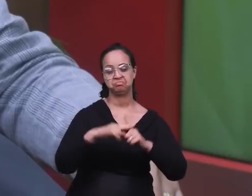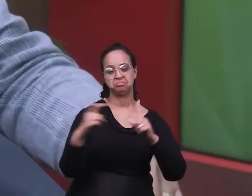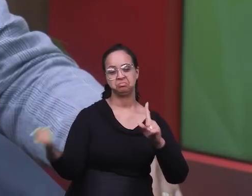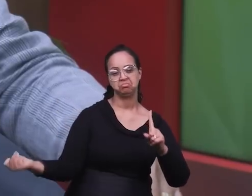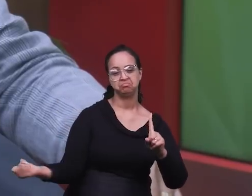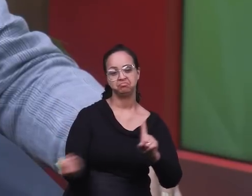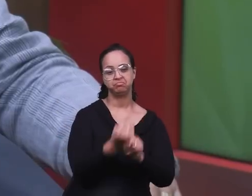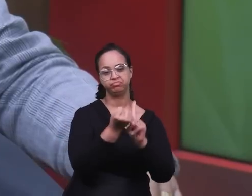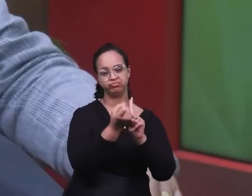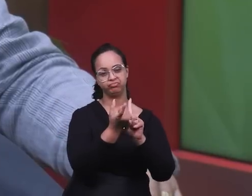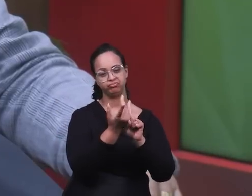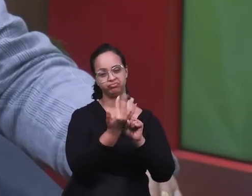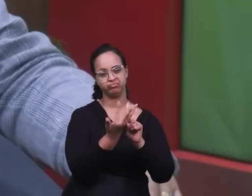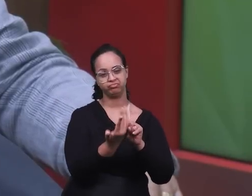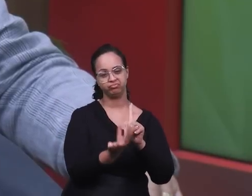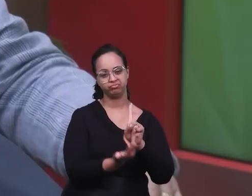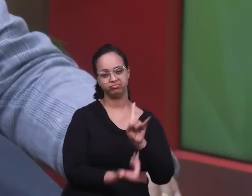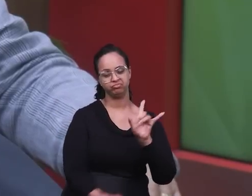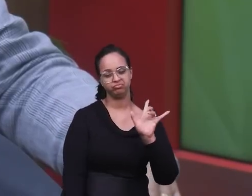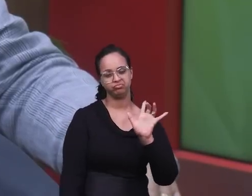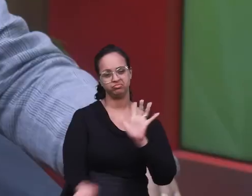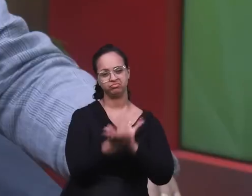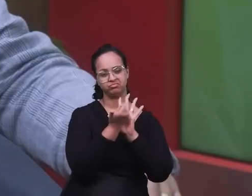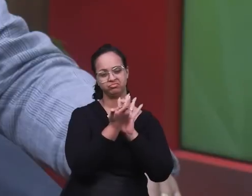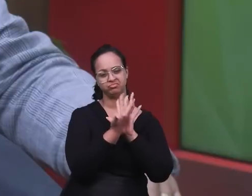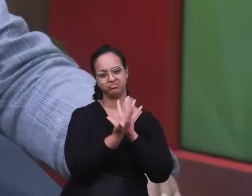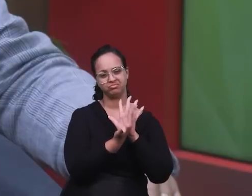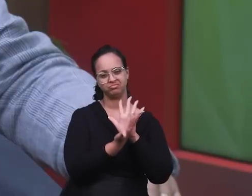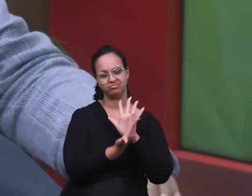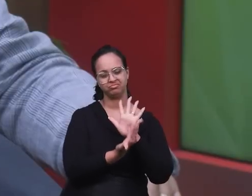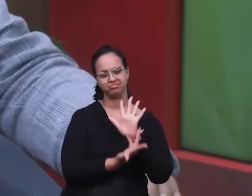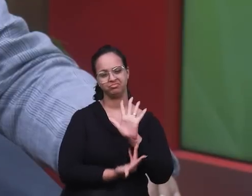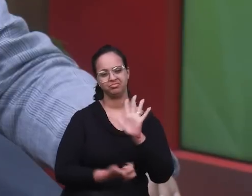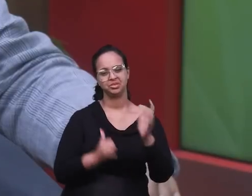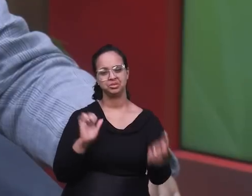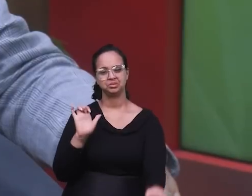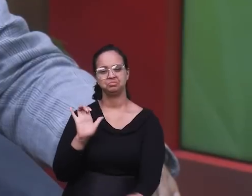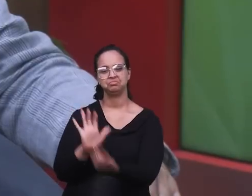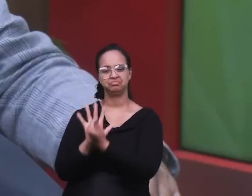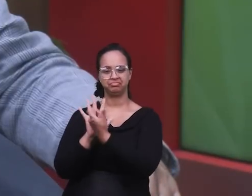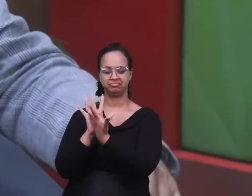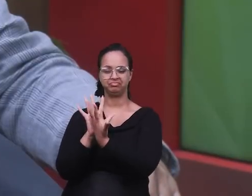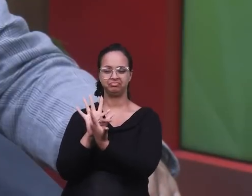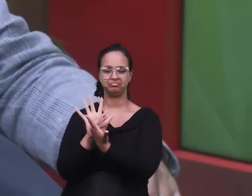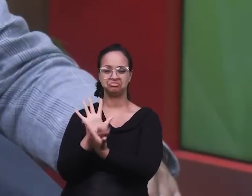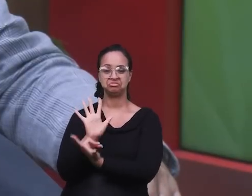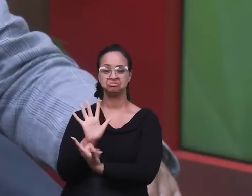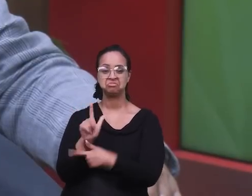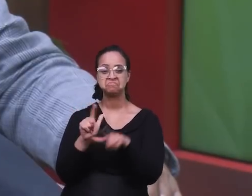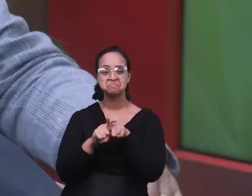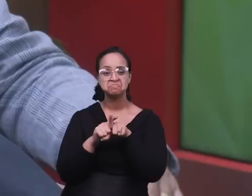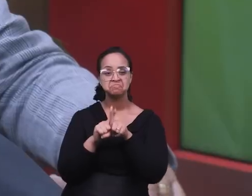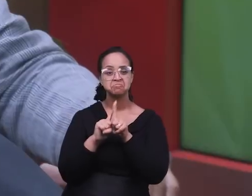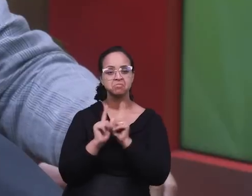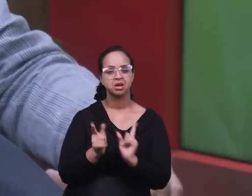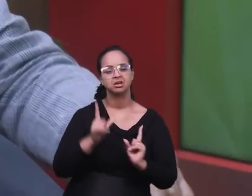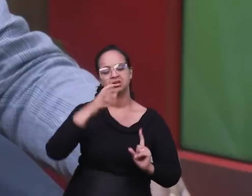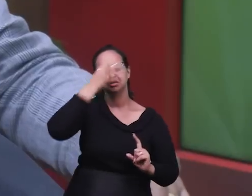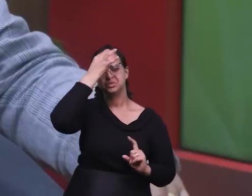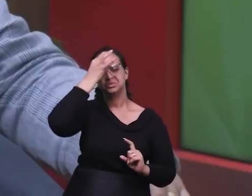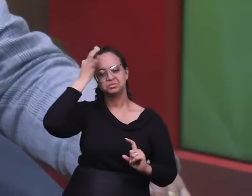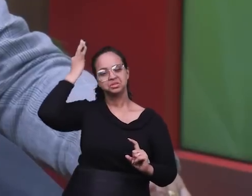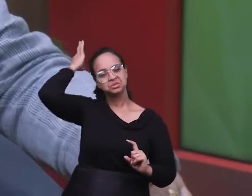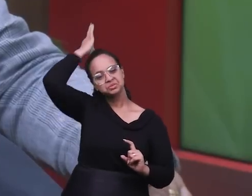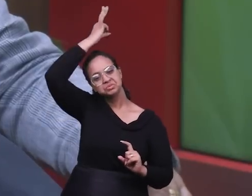sangue que exalou o bom perfume do derramamento do Espírito